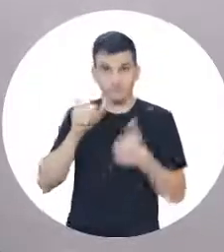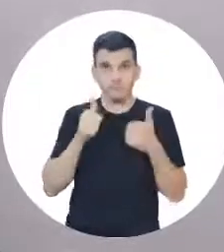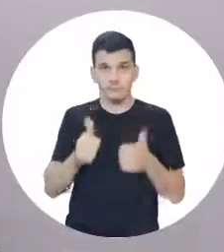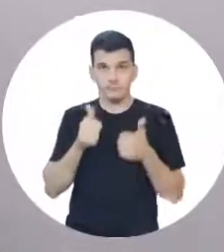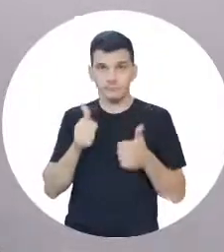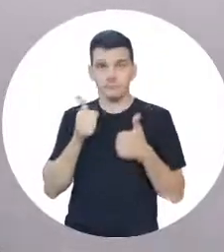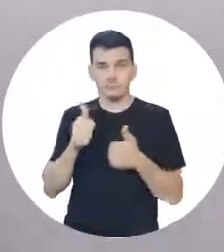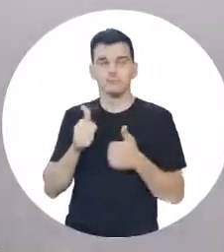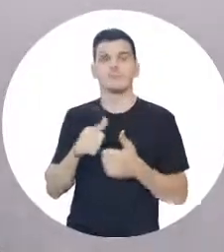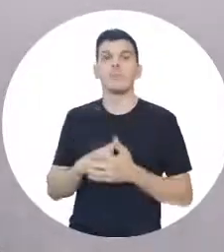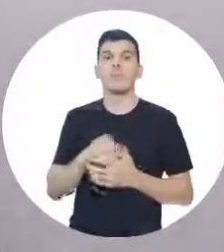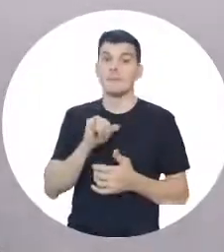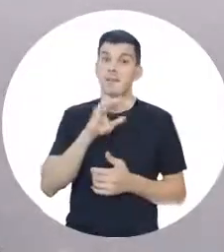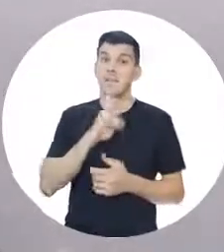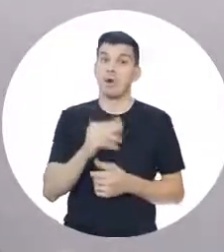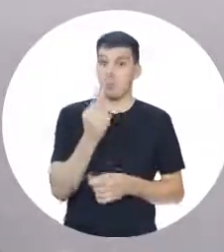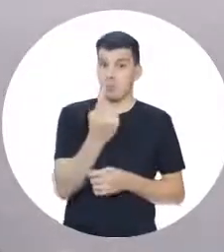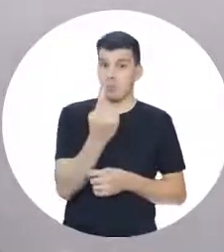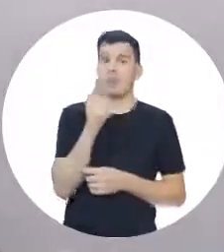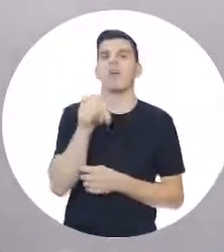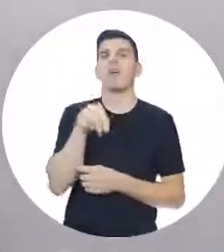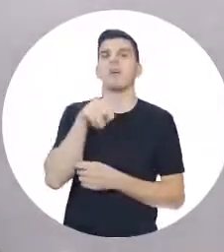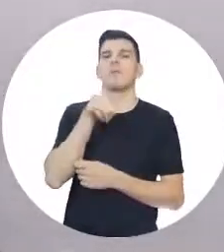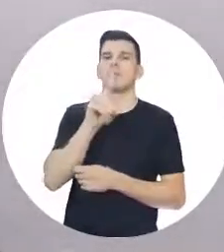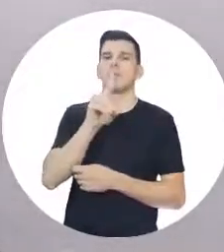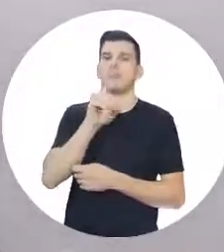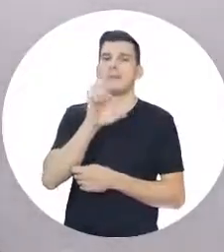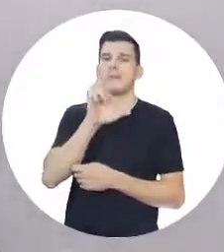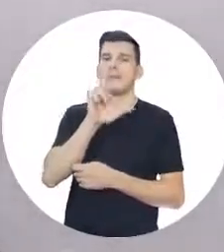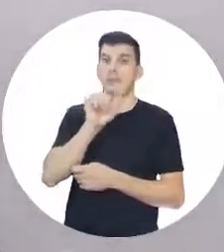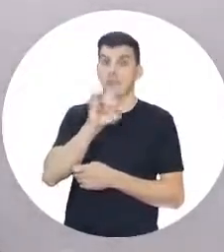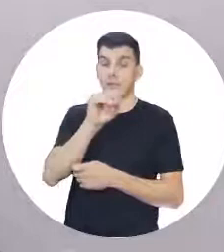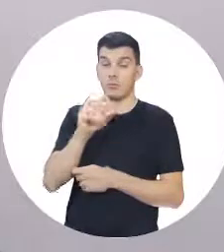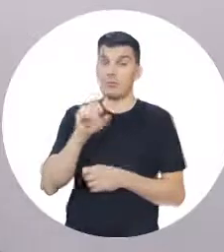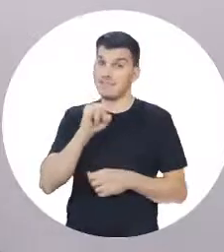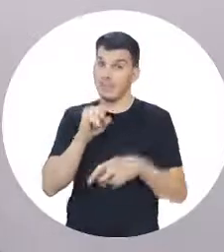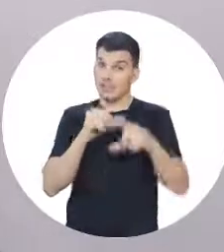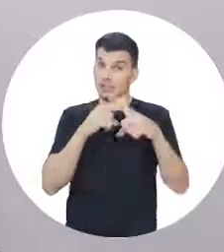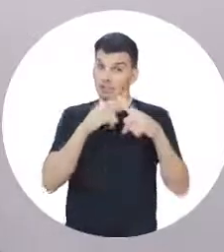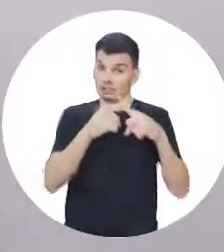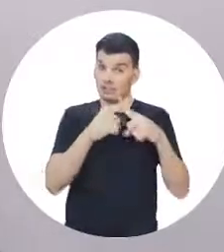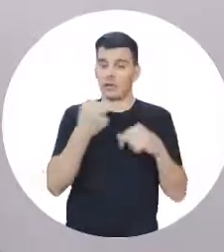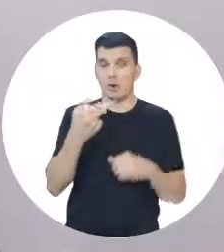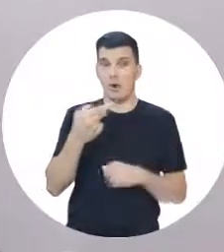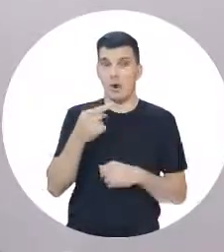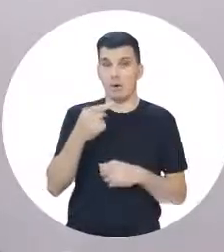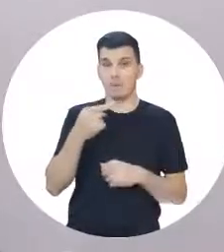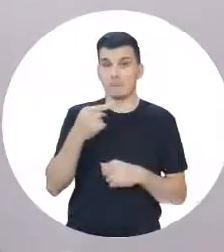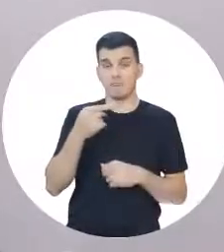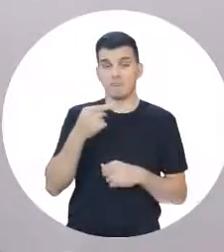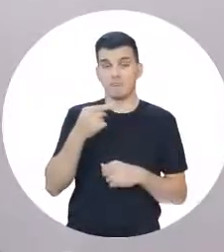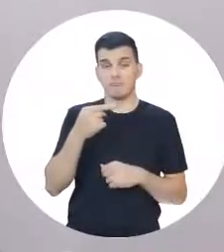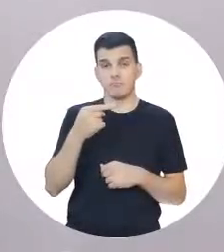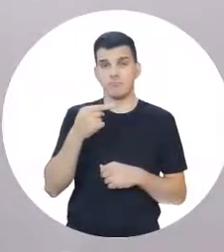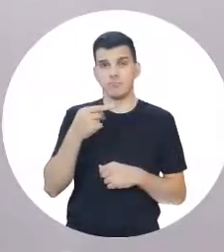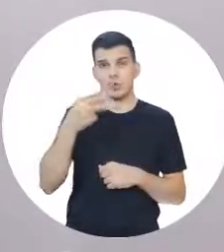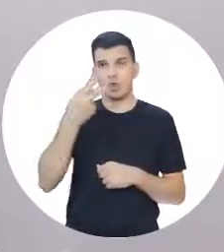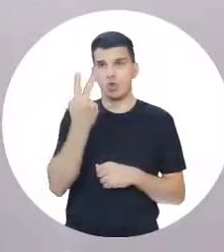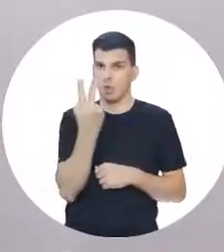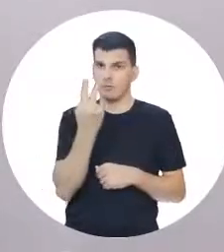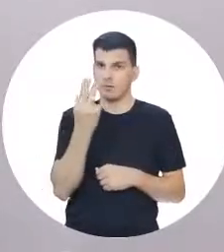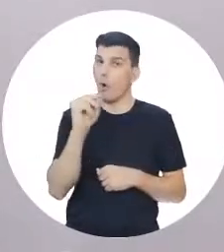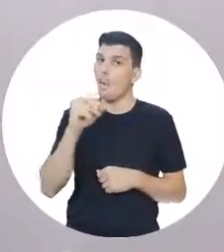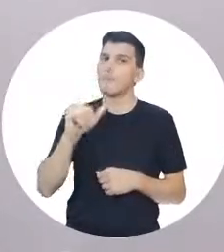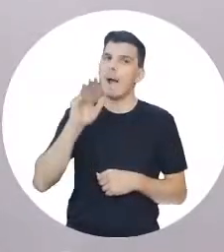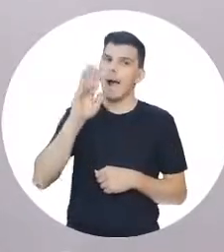moderado. Oxigênio menos hidrogênio é igual a 1. Moderado. Se X for igual ou maior que